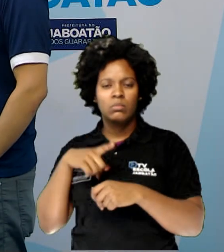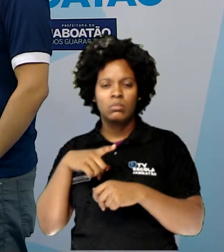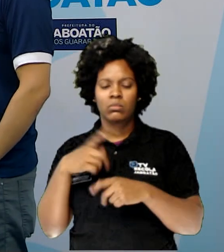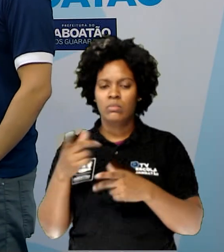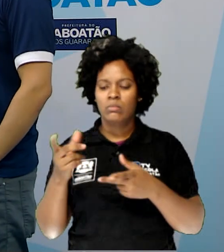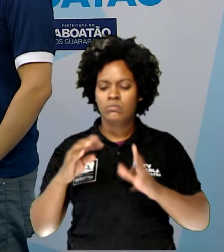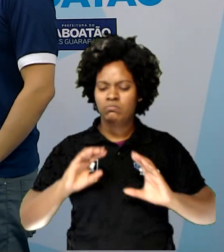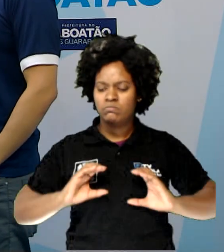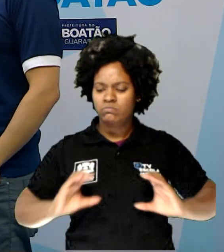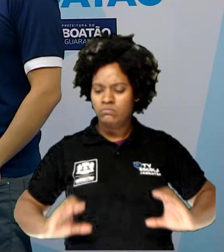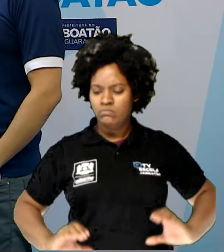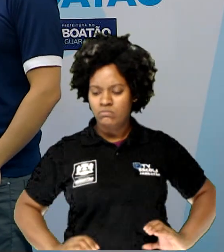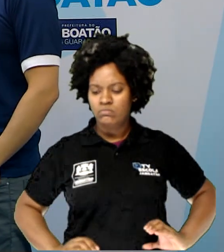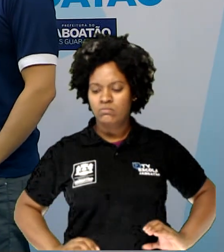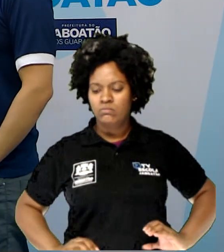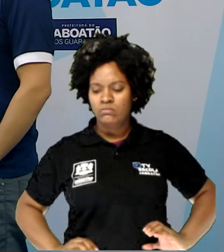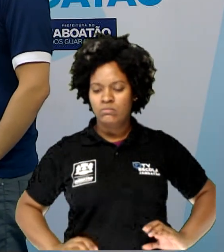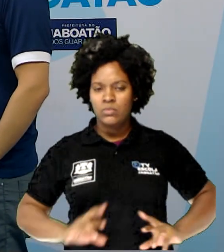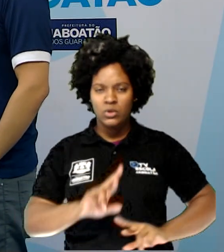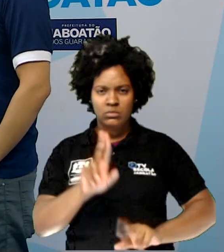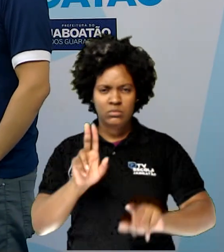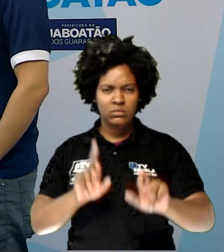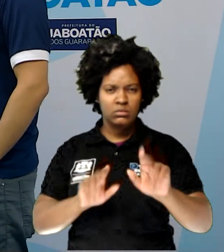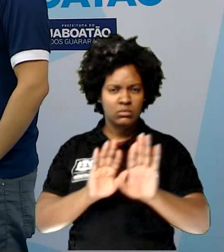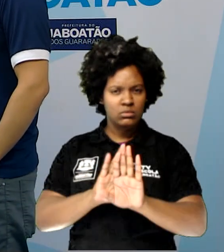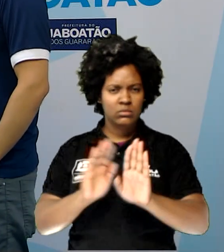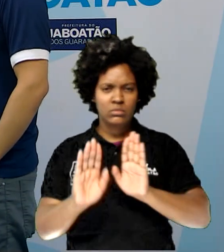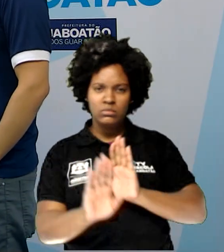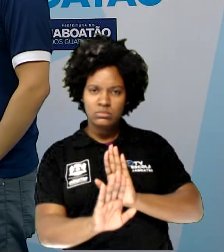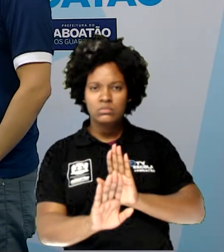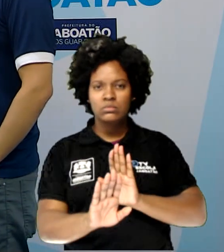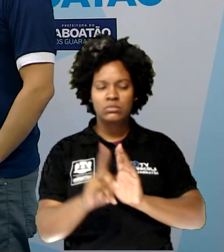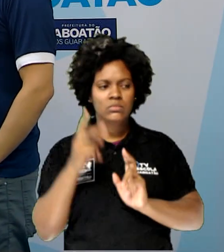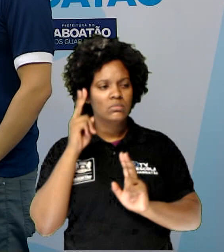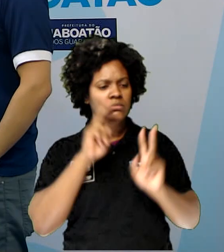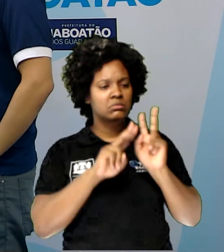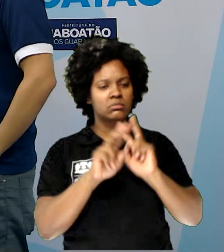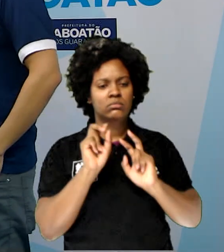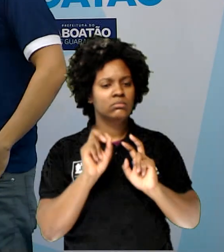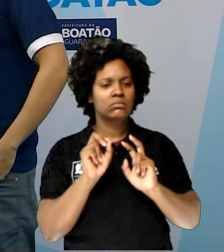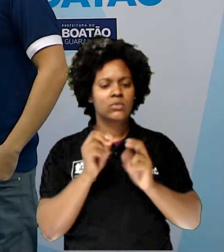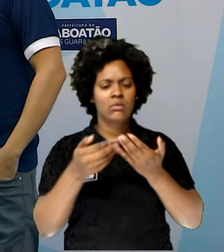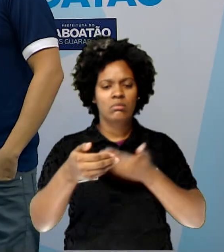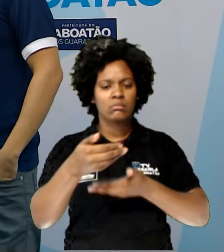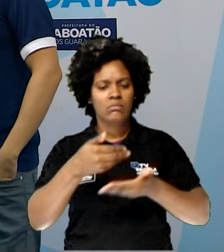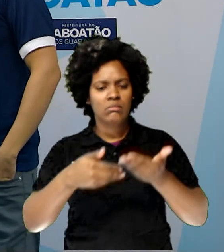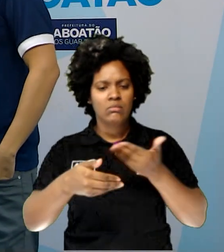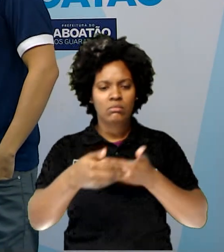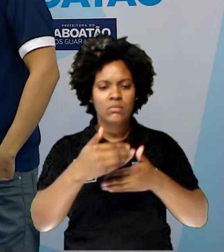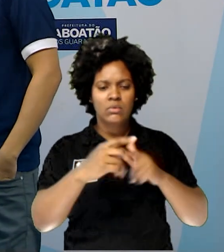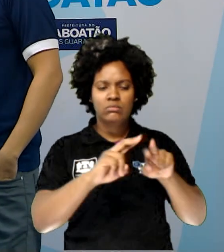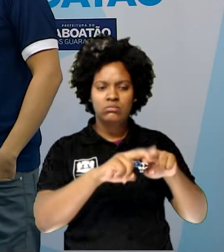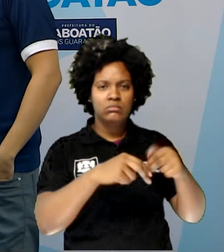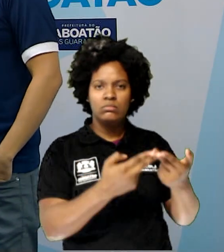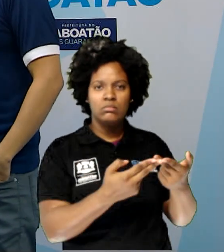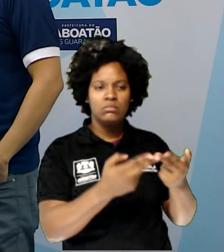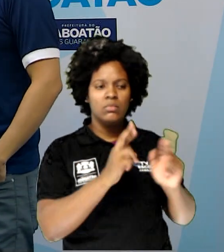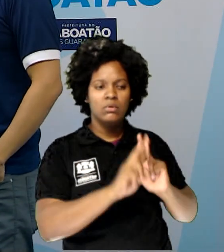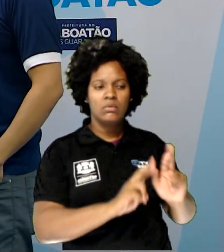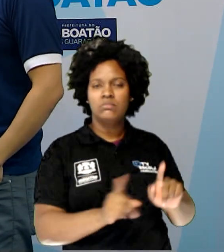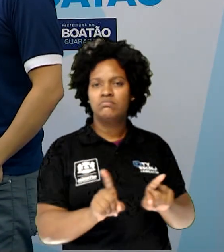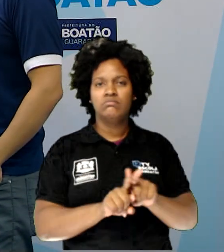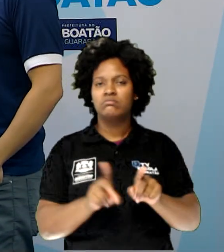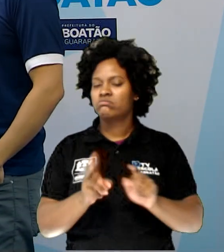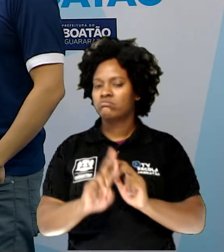uma personalidade bastante distinta do outro, a gente vê que aqui não há uma relação de causa, muito menos de consequência.